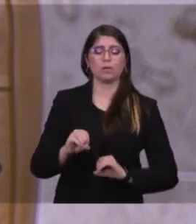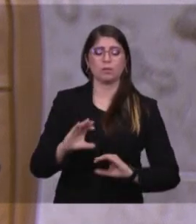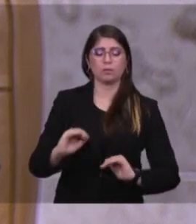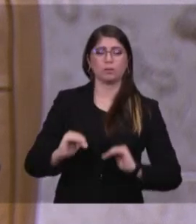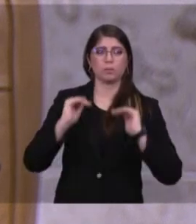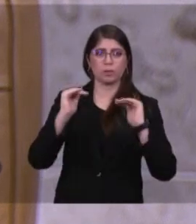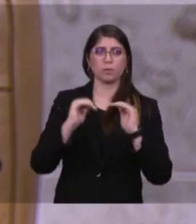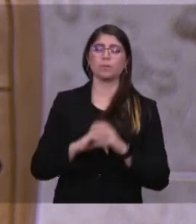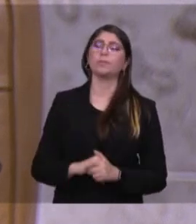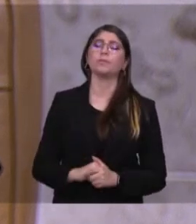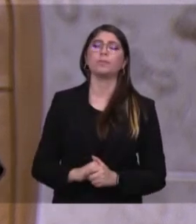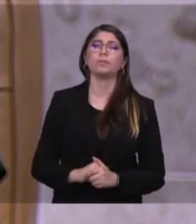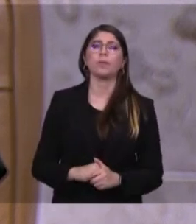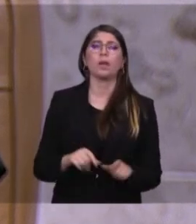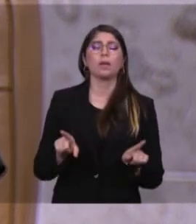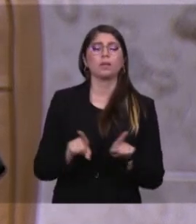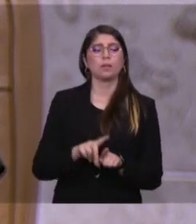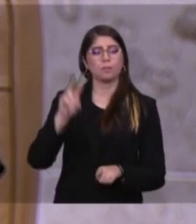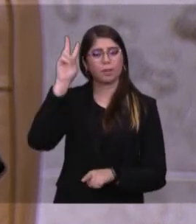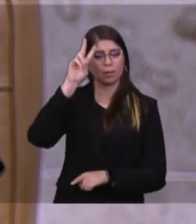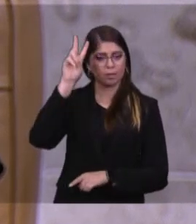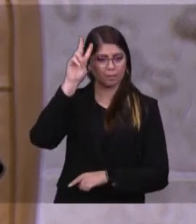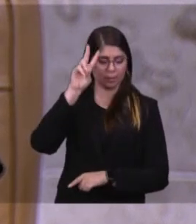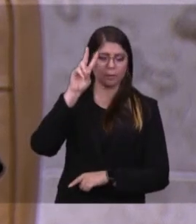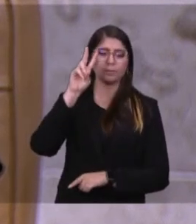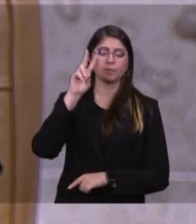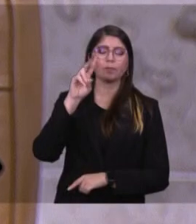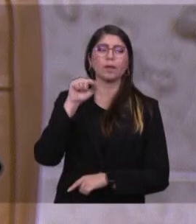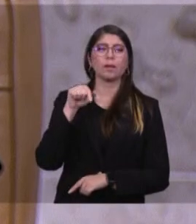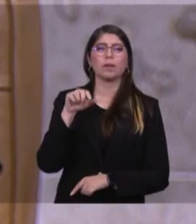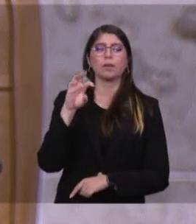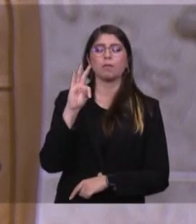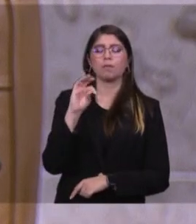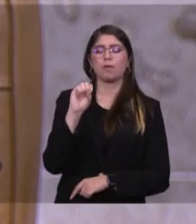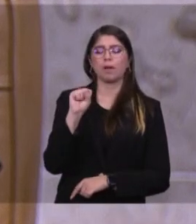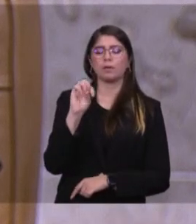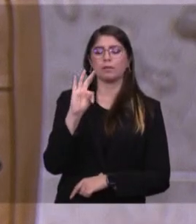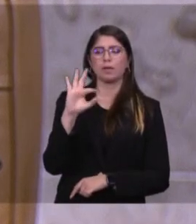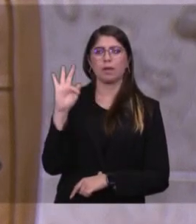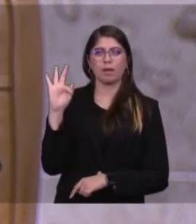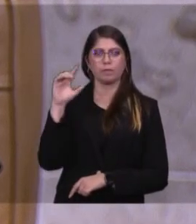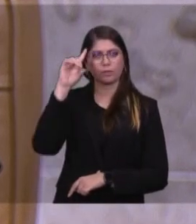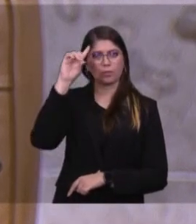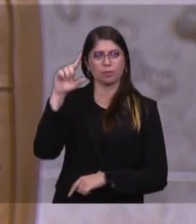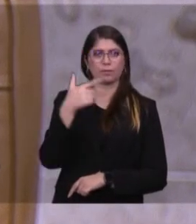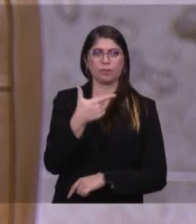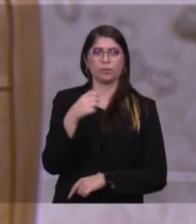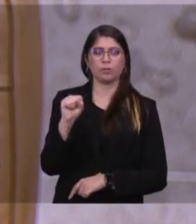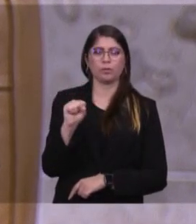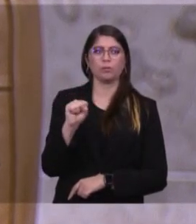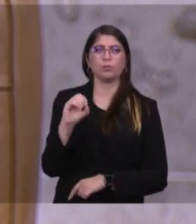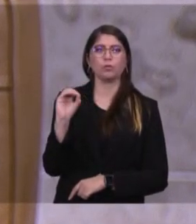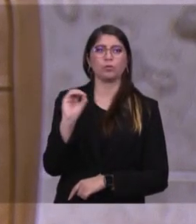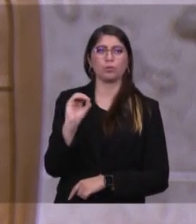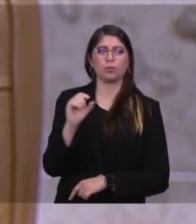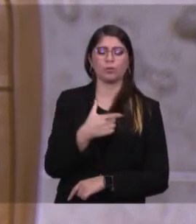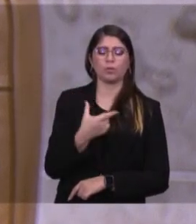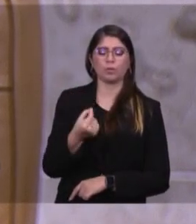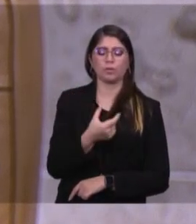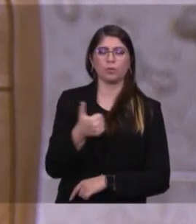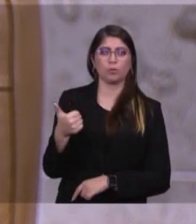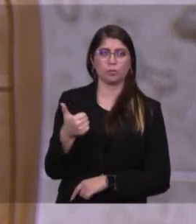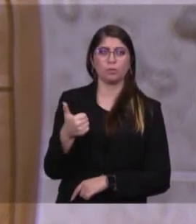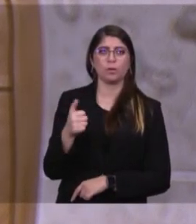Recorda-se por oportuno que esta Suprema Corte, no julgamento plenário em 28 de outubro de 2021, no